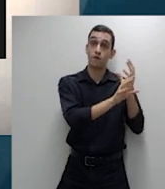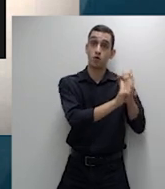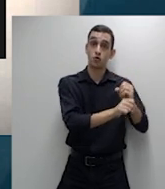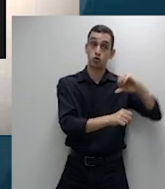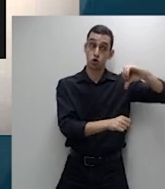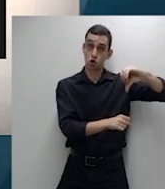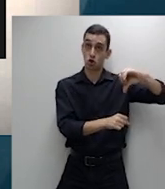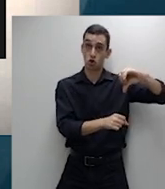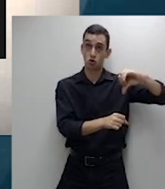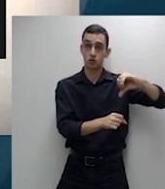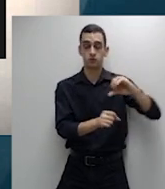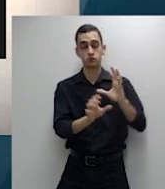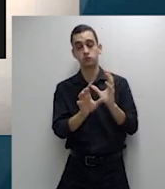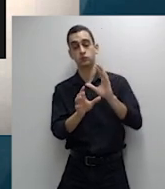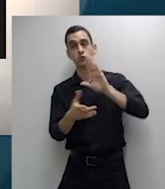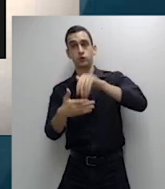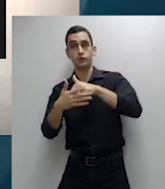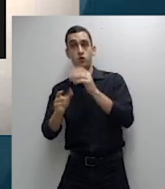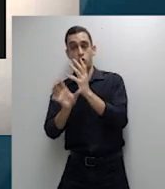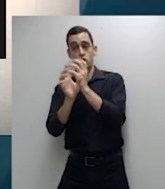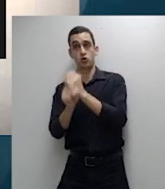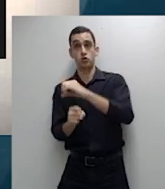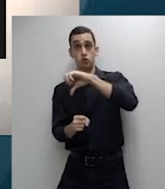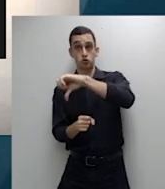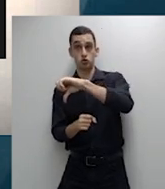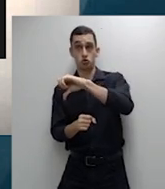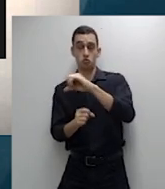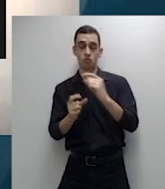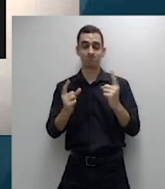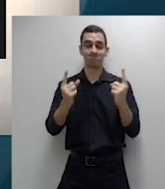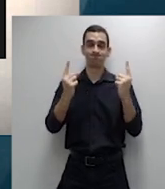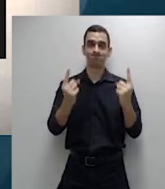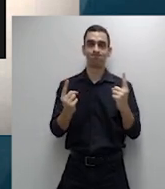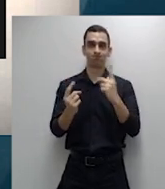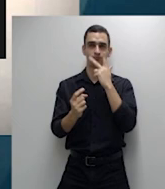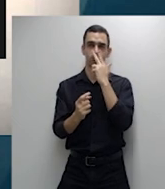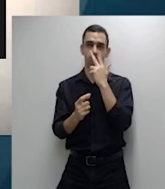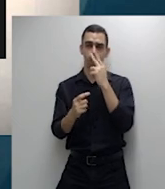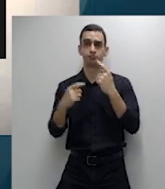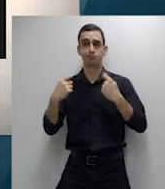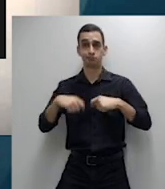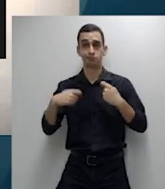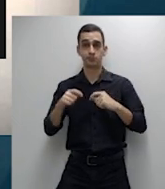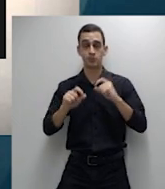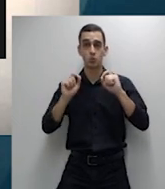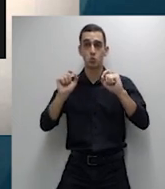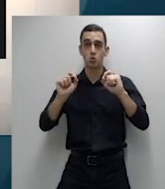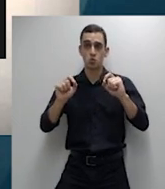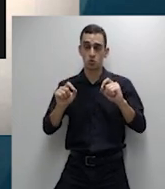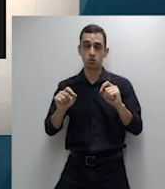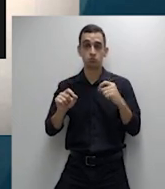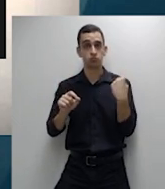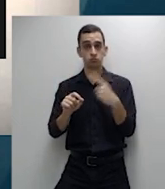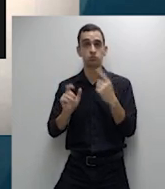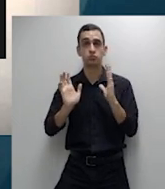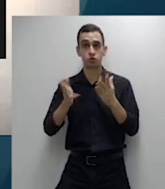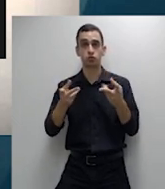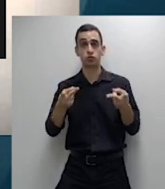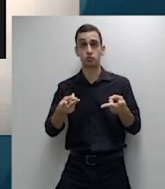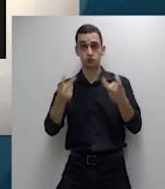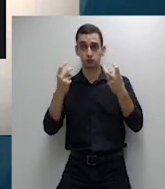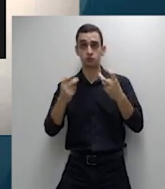votos desfavoráveis à concessão da segurança imperfecto nós conseguimos analisar que todos os protagonistas